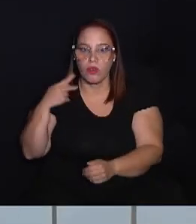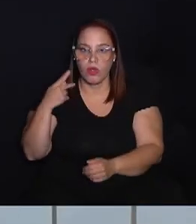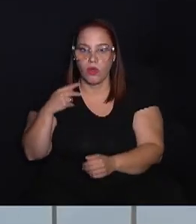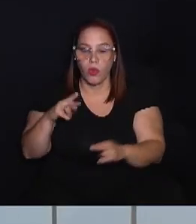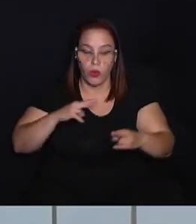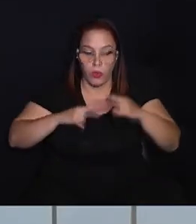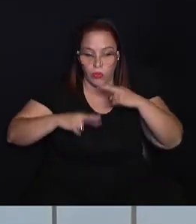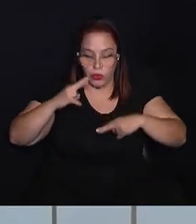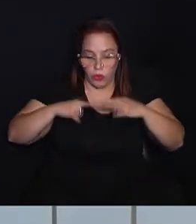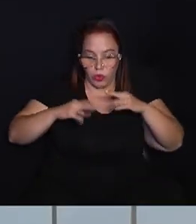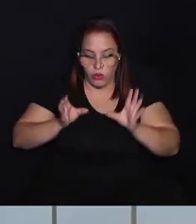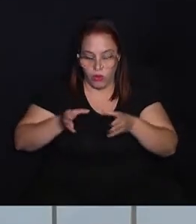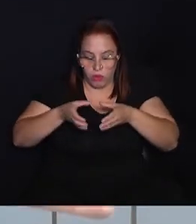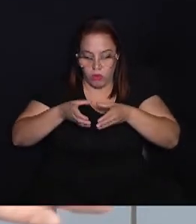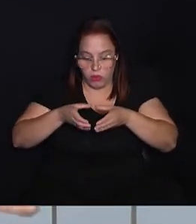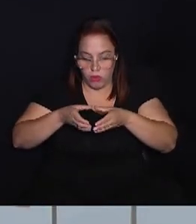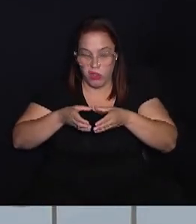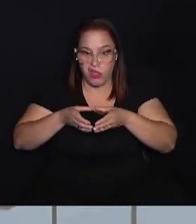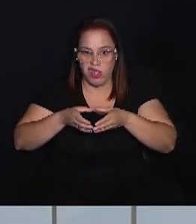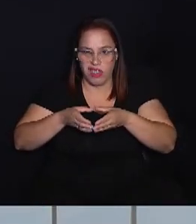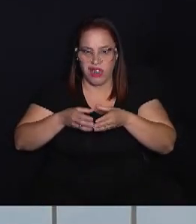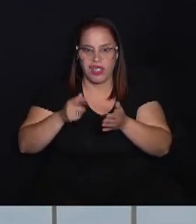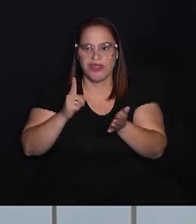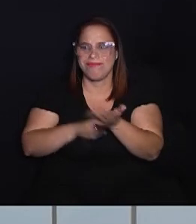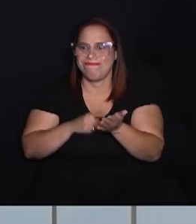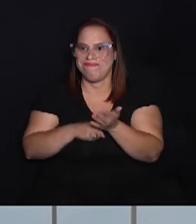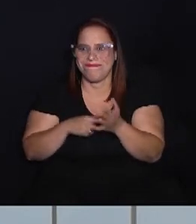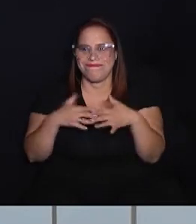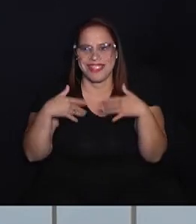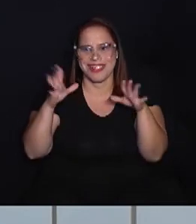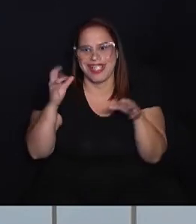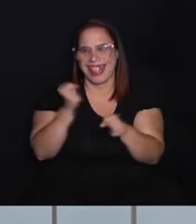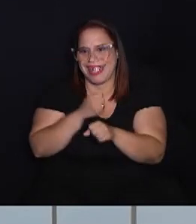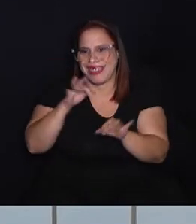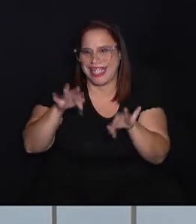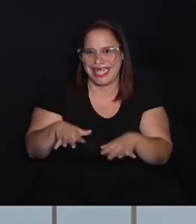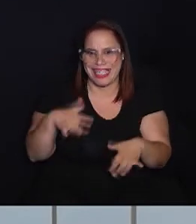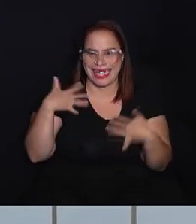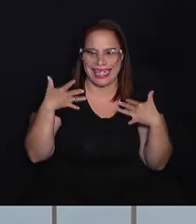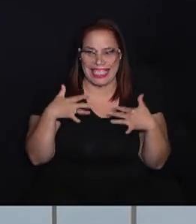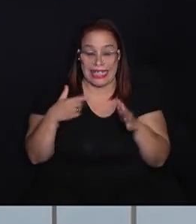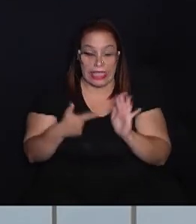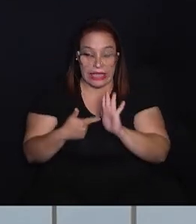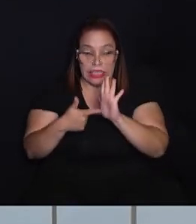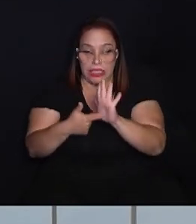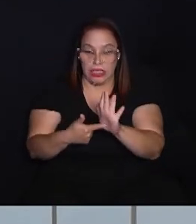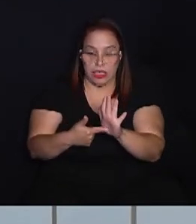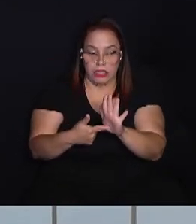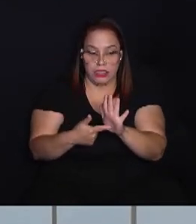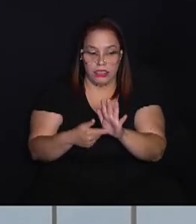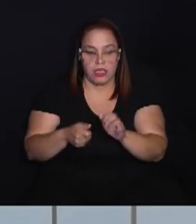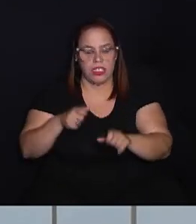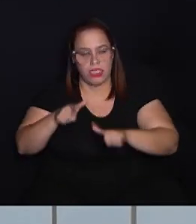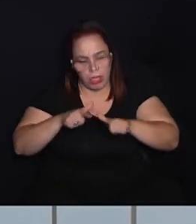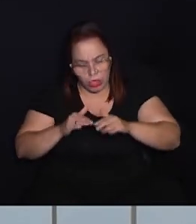de Campinas. Nessa legislatura 2025-2028, a população reconduziu aqui ao